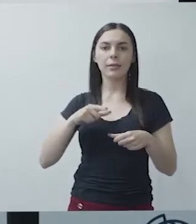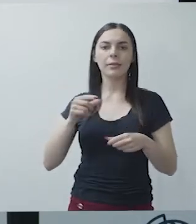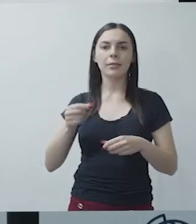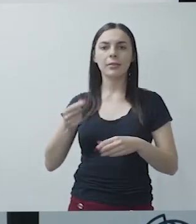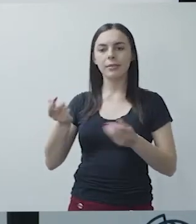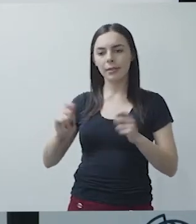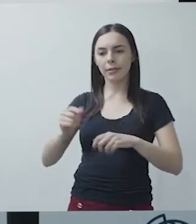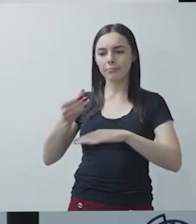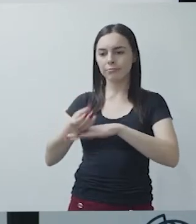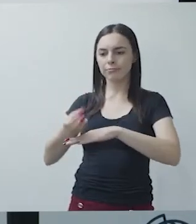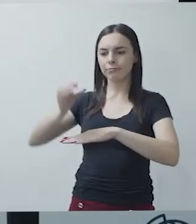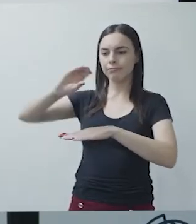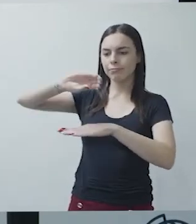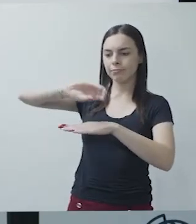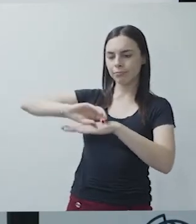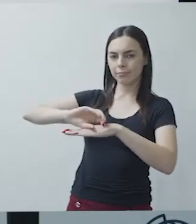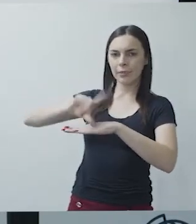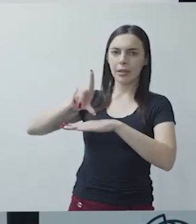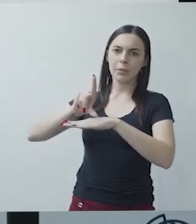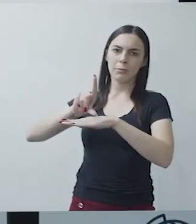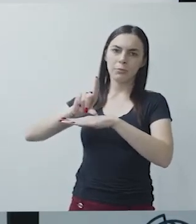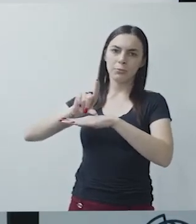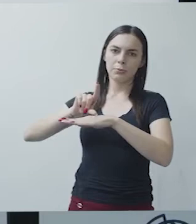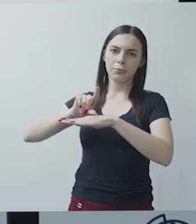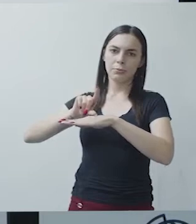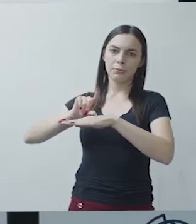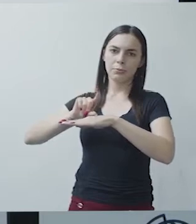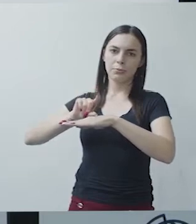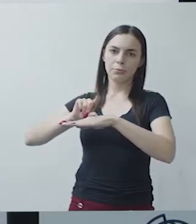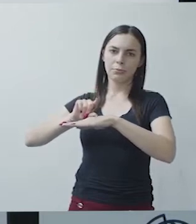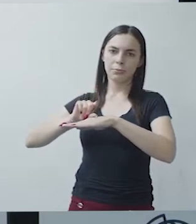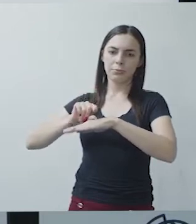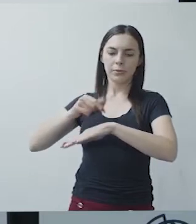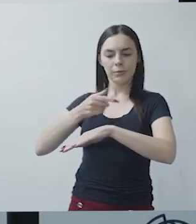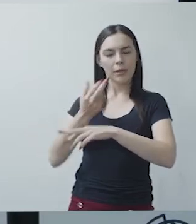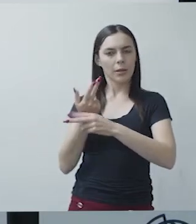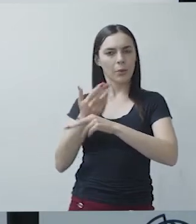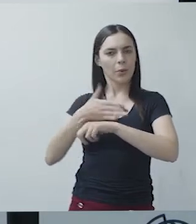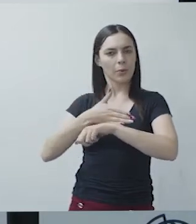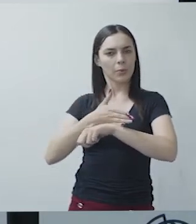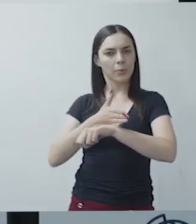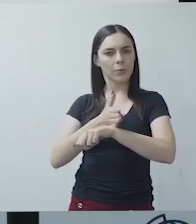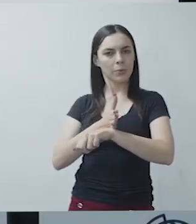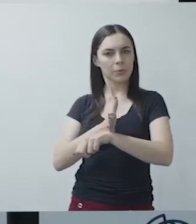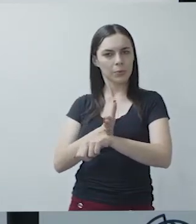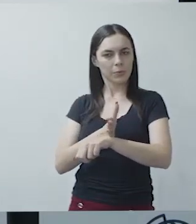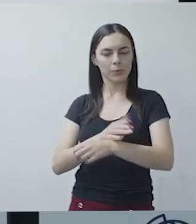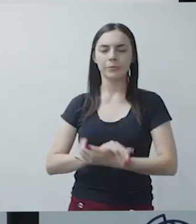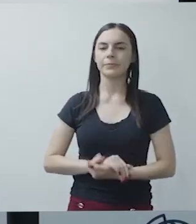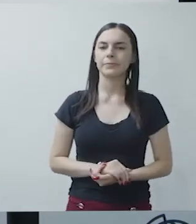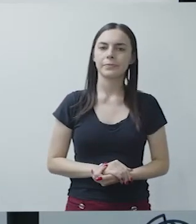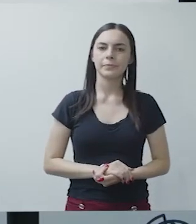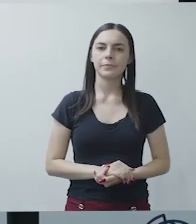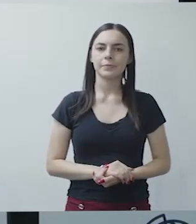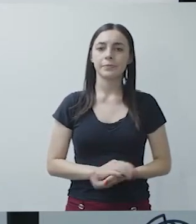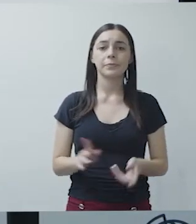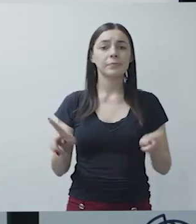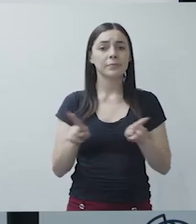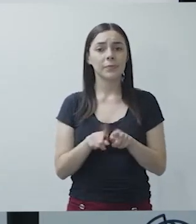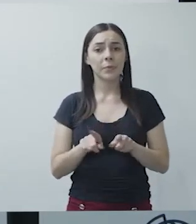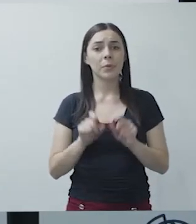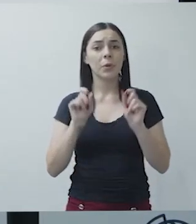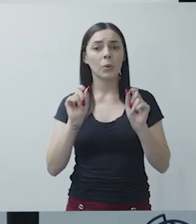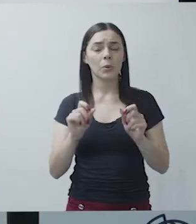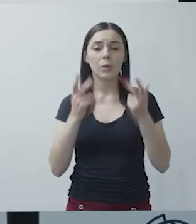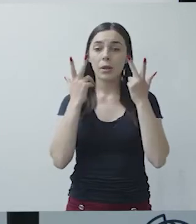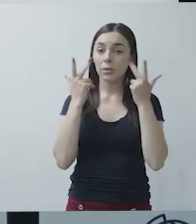areia escorre para baixo e nós sabemos que o tempo está passando. Também temos o mais comum, né,